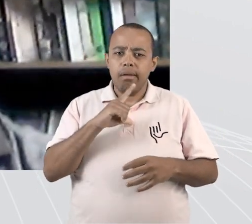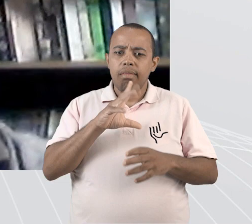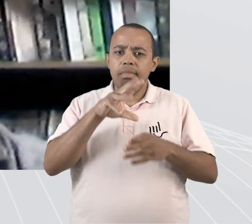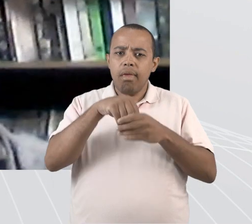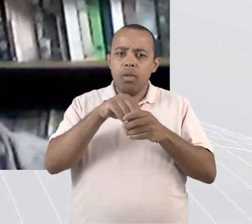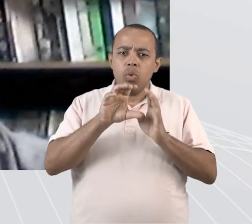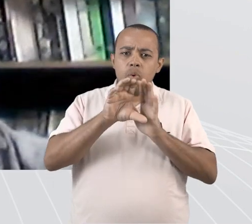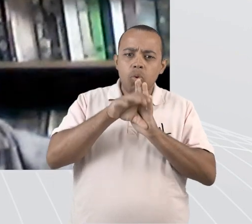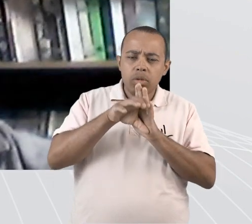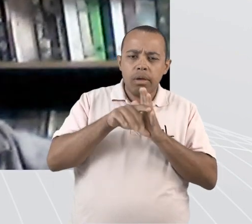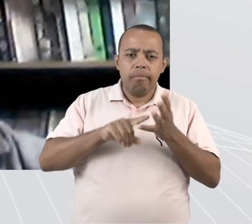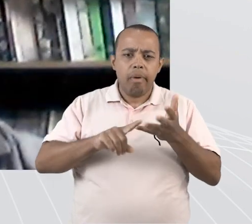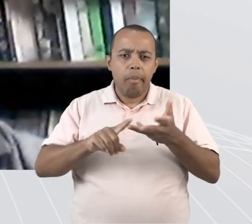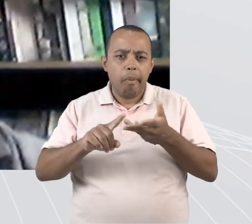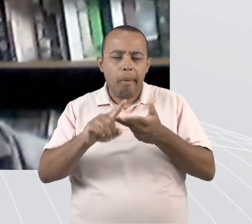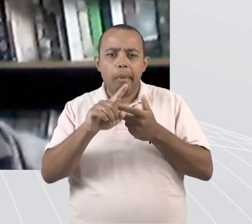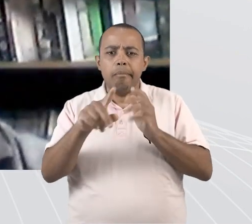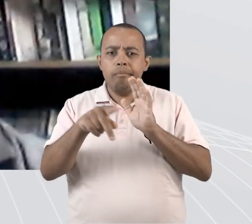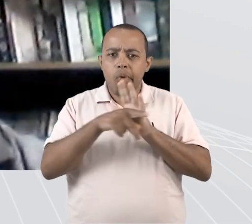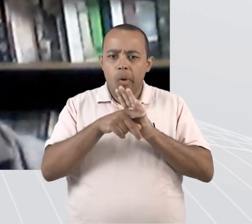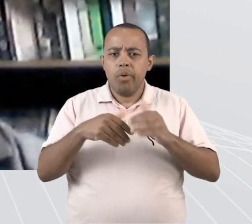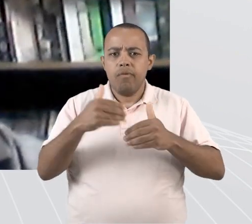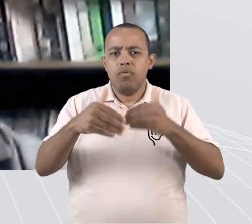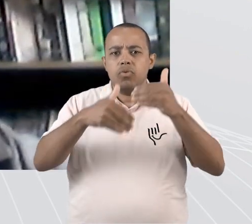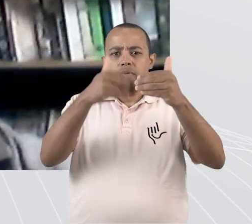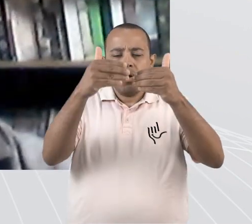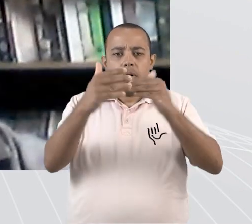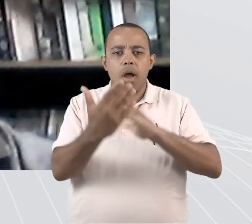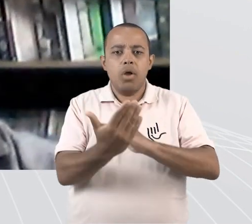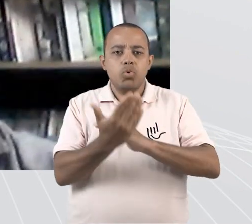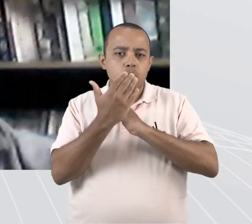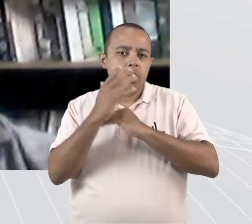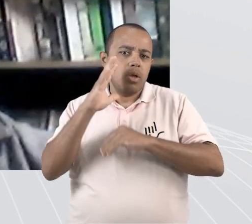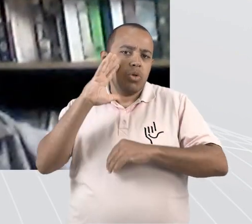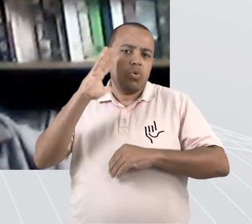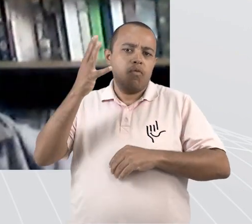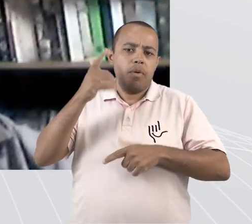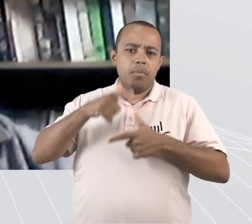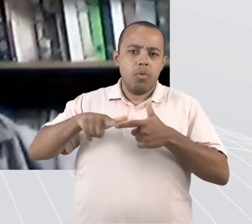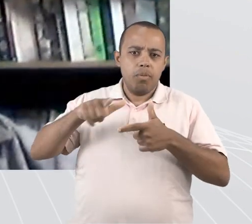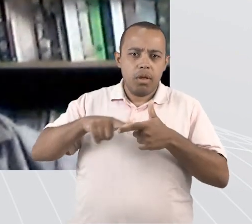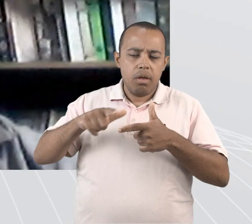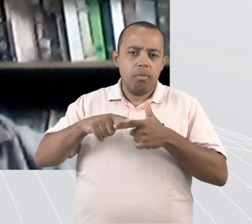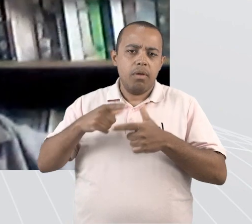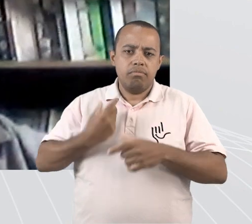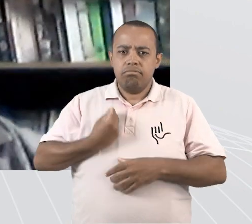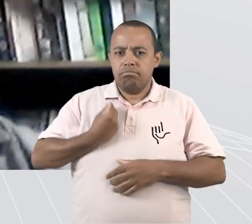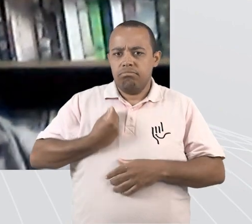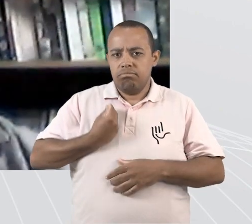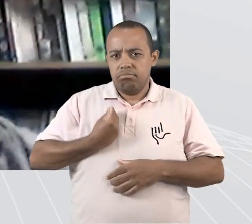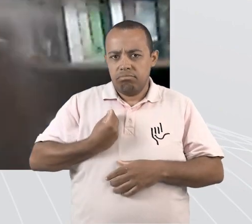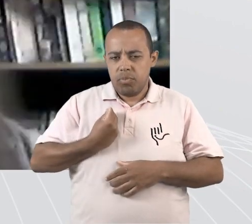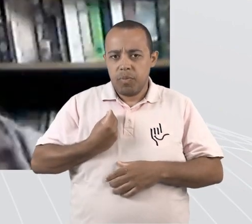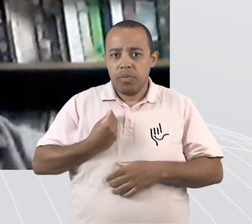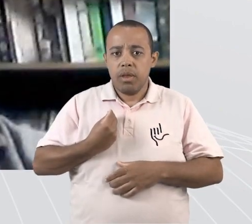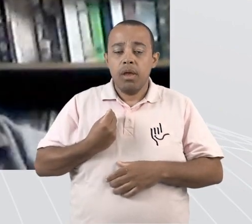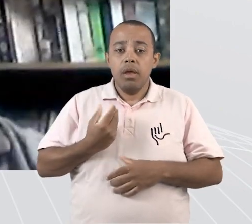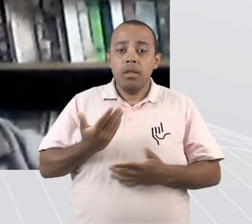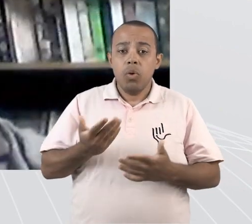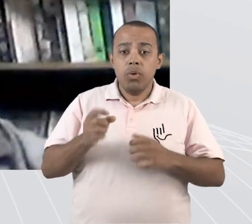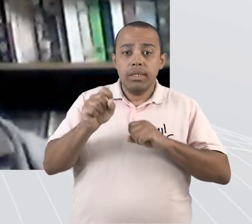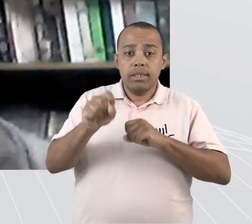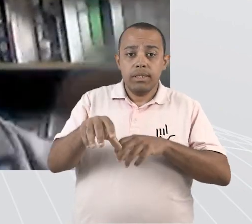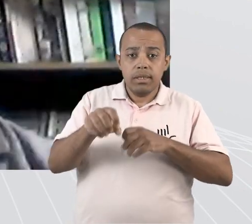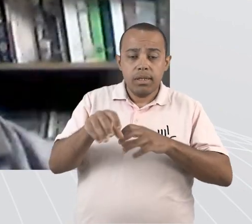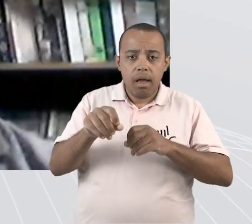para poder, né, resolver problemas práticos do dia a dia. E o ensino de evolução, né,